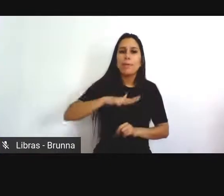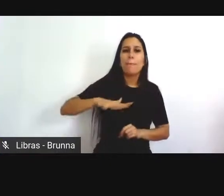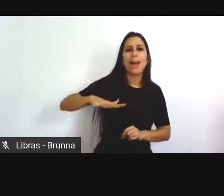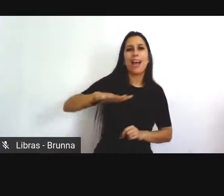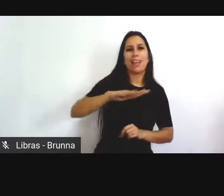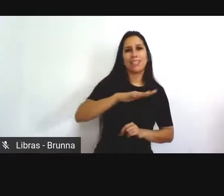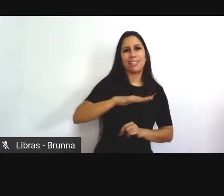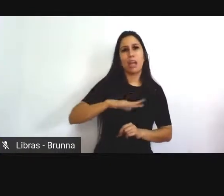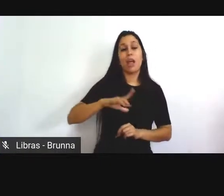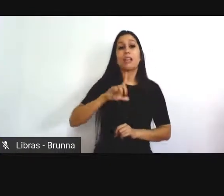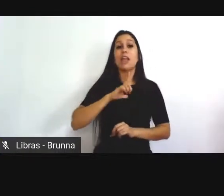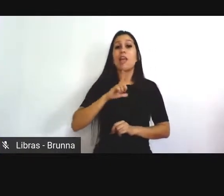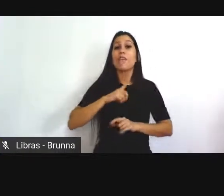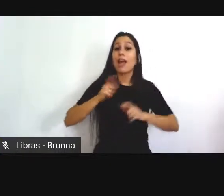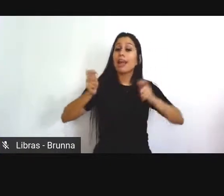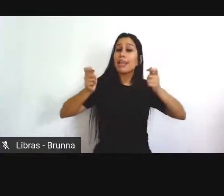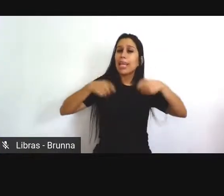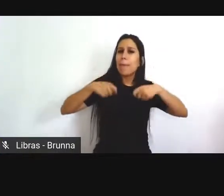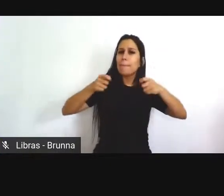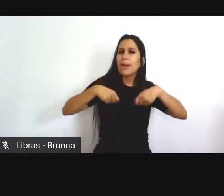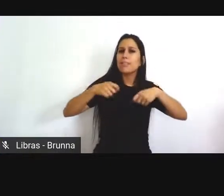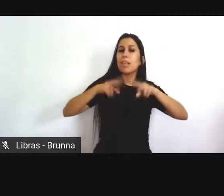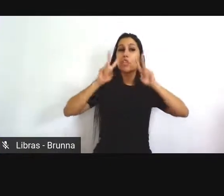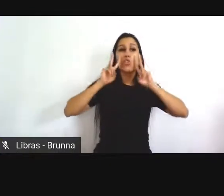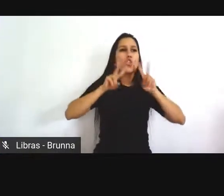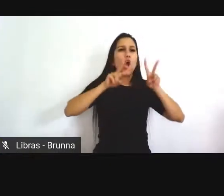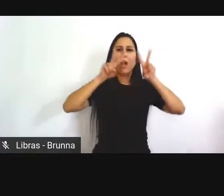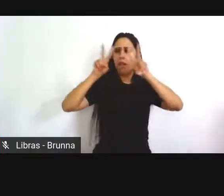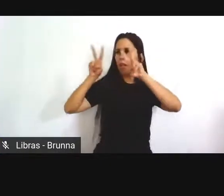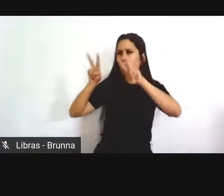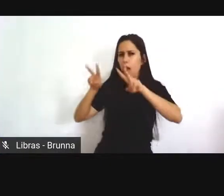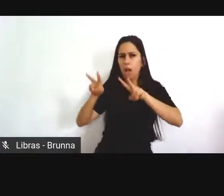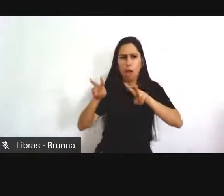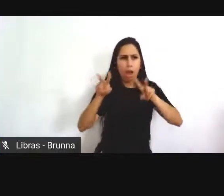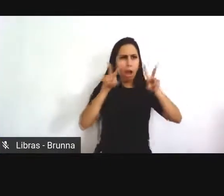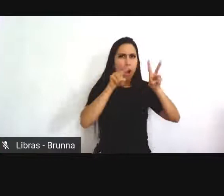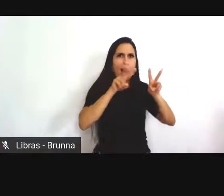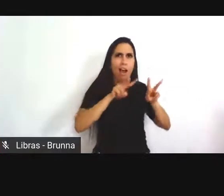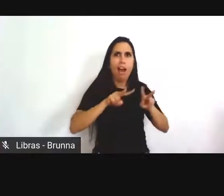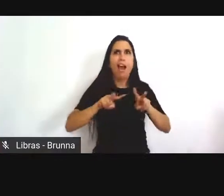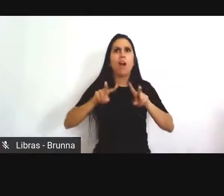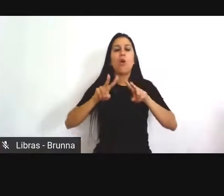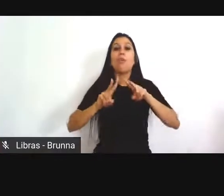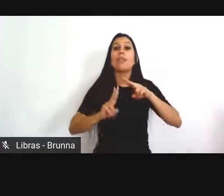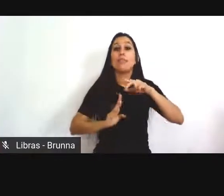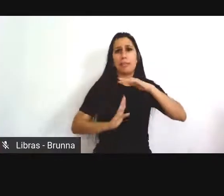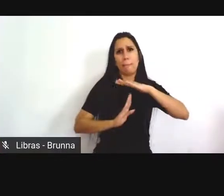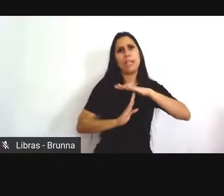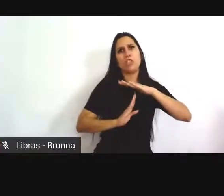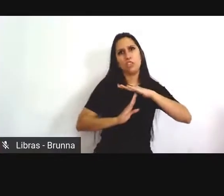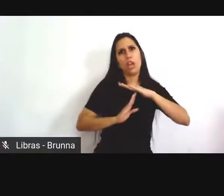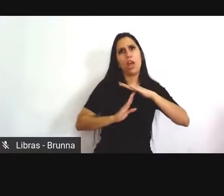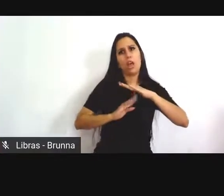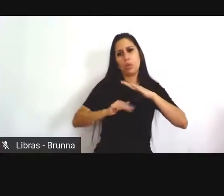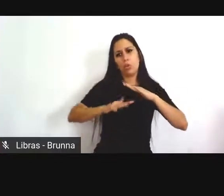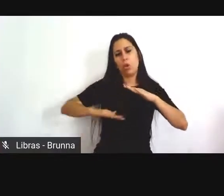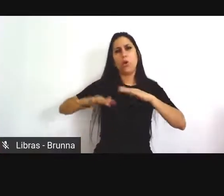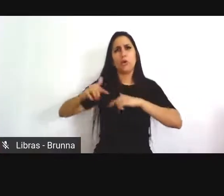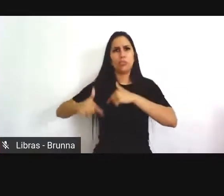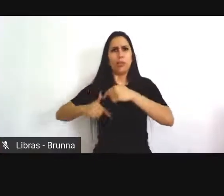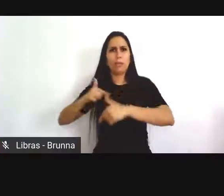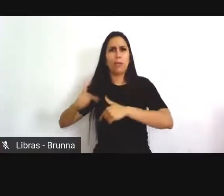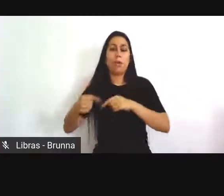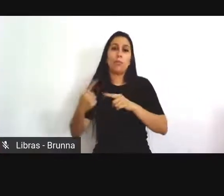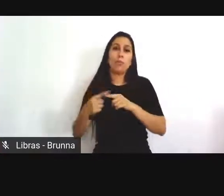a capacidade de olhar um pouco além dos limites da mesa de trabalho. A gente muitas vezes